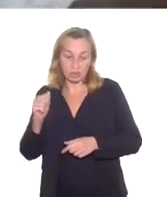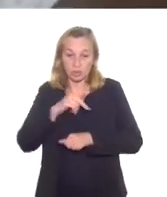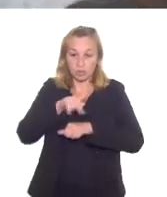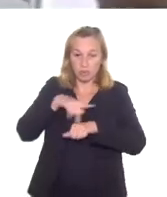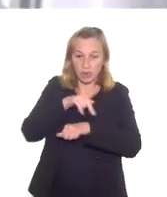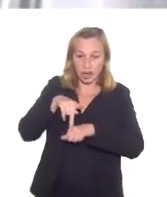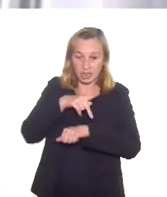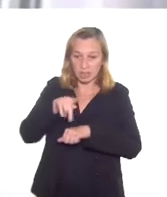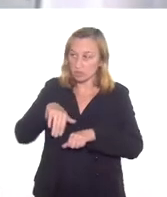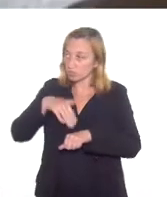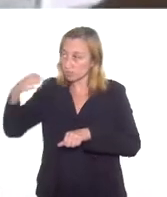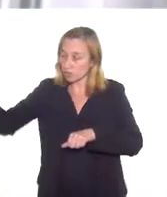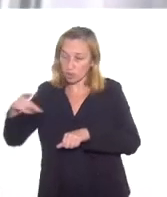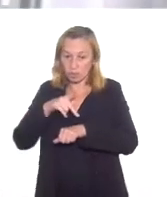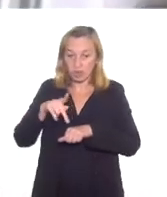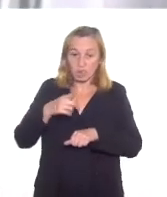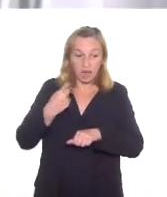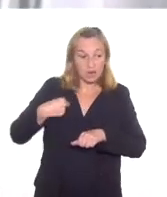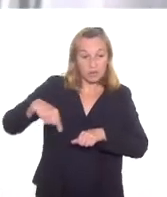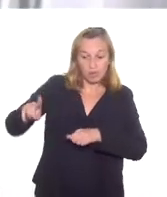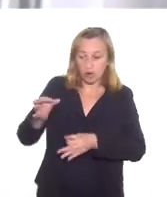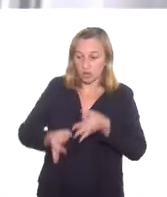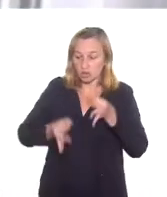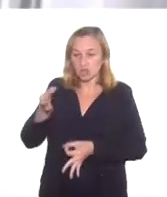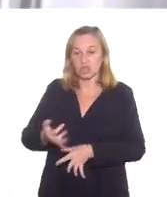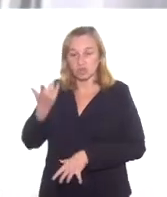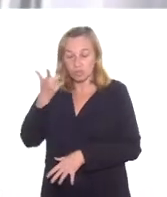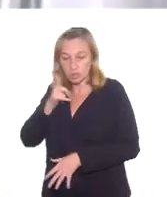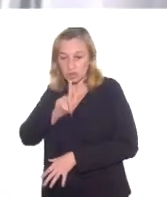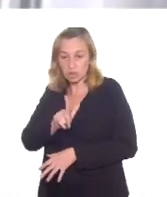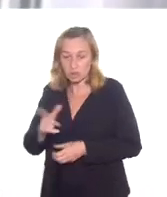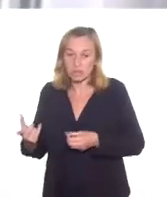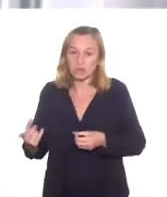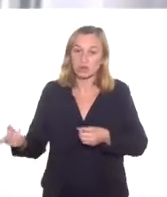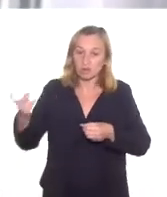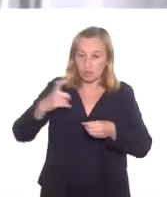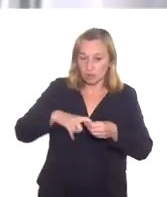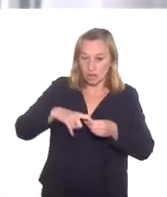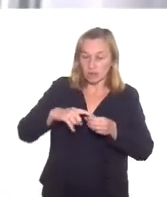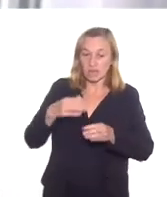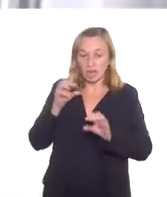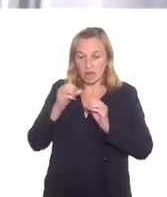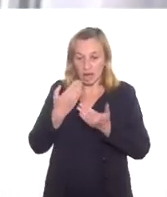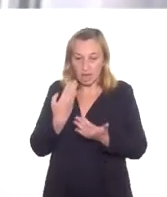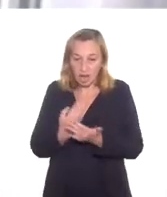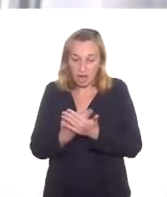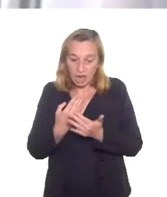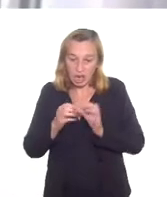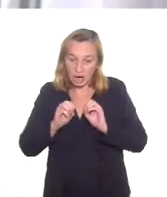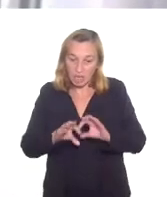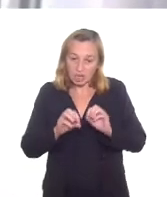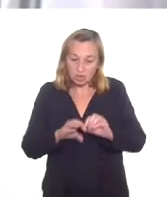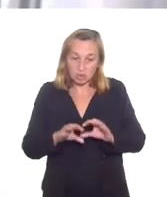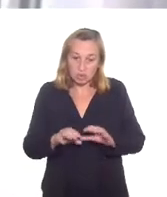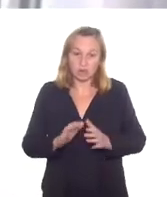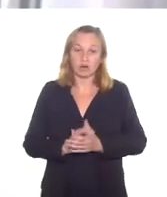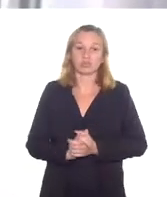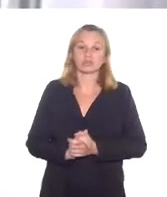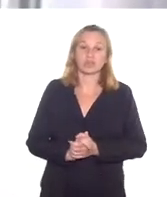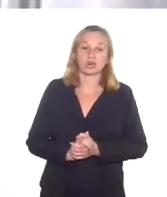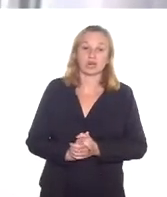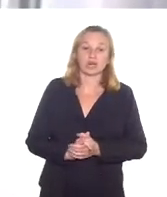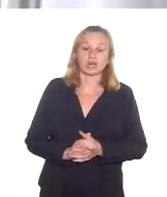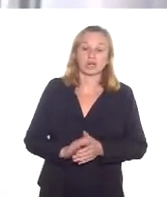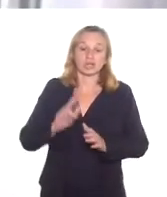justiça e conseguiram com que esse prédio voltasse a ser um estabelecimento escolar. É uma joia da arquitetura educacional,